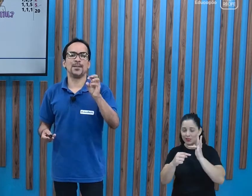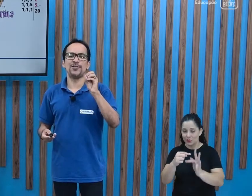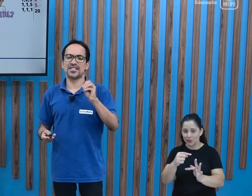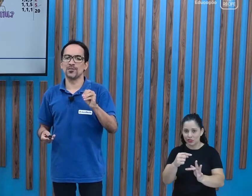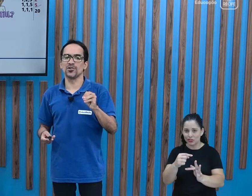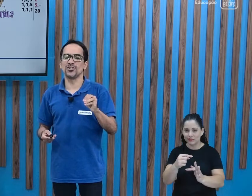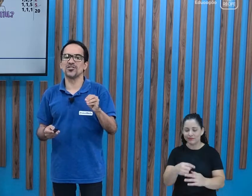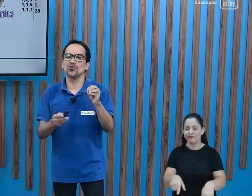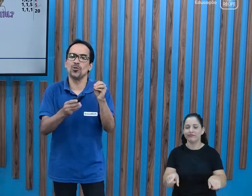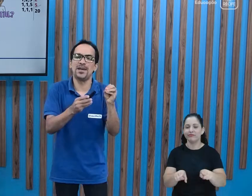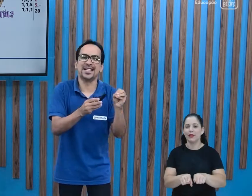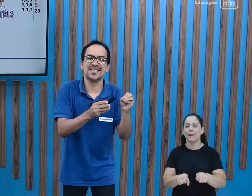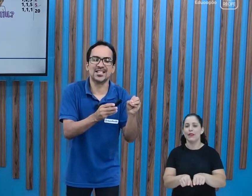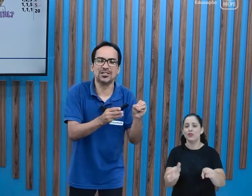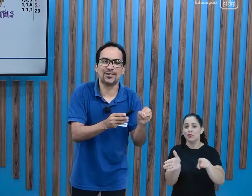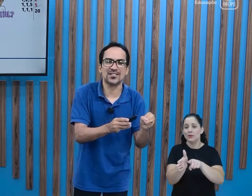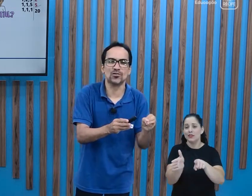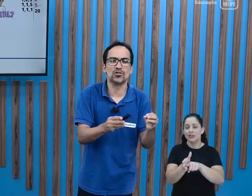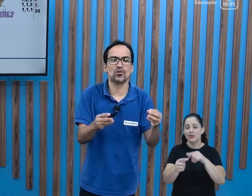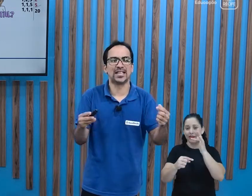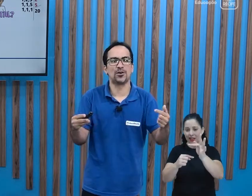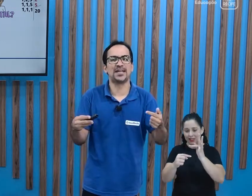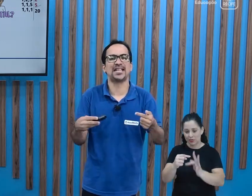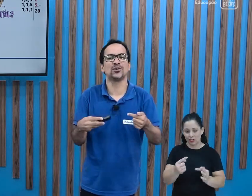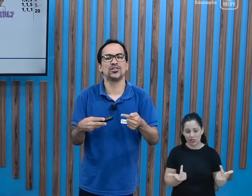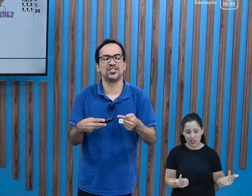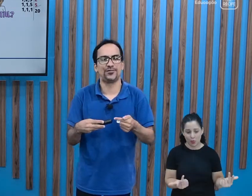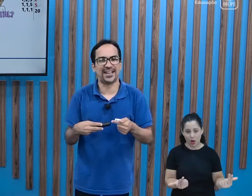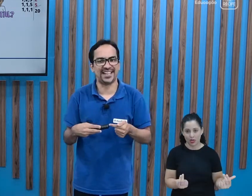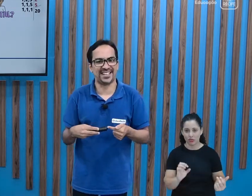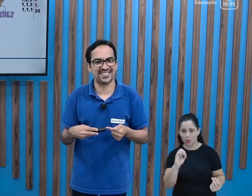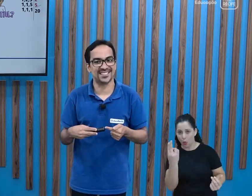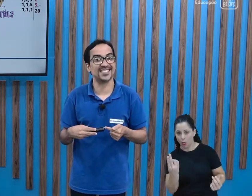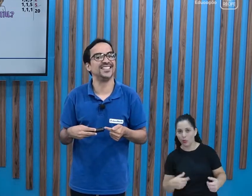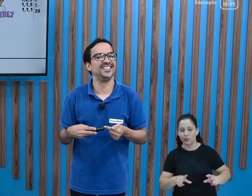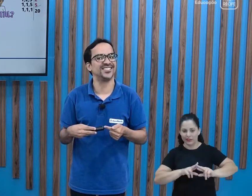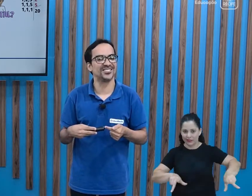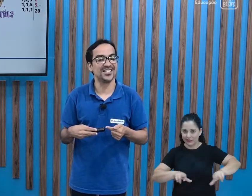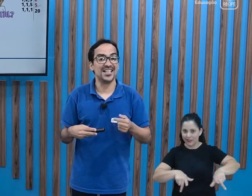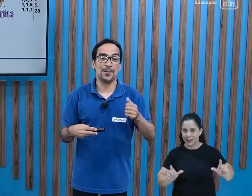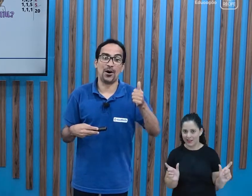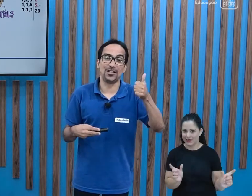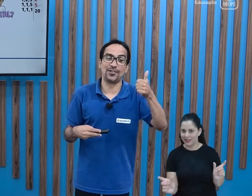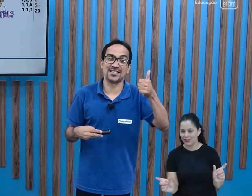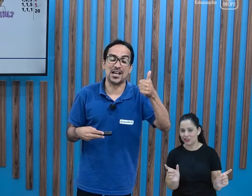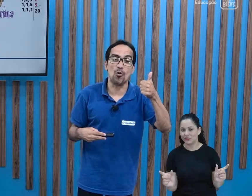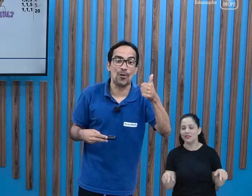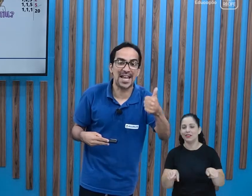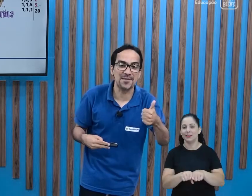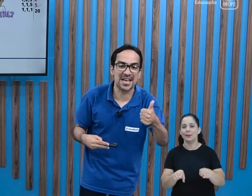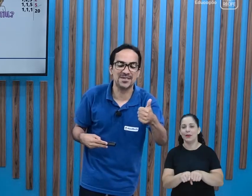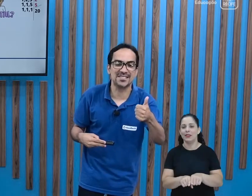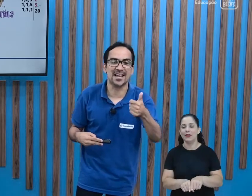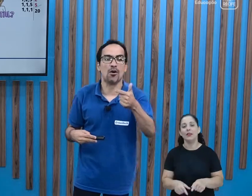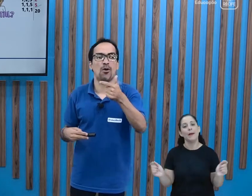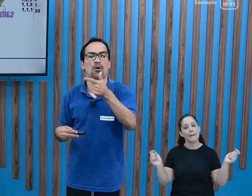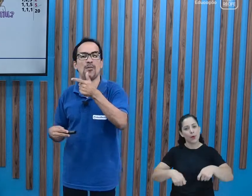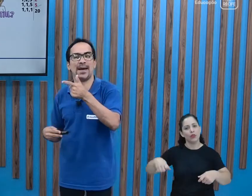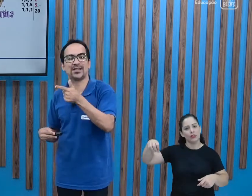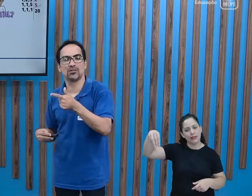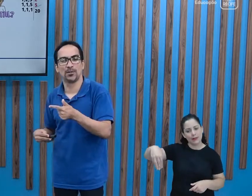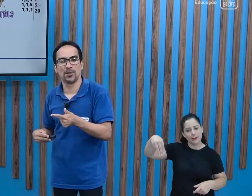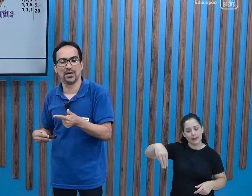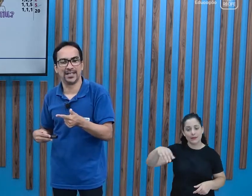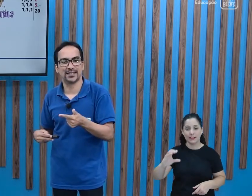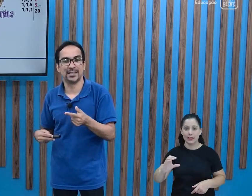Também fizemos hoje, subtração de frações com denominadores diferentes. Isso, pode fazer o MMC ou